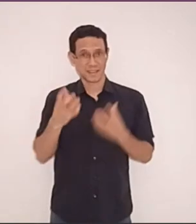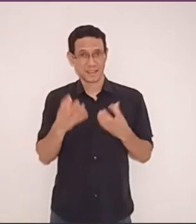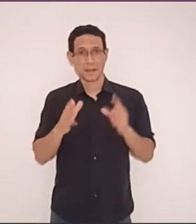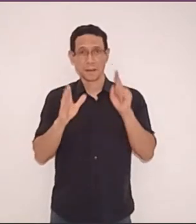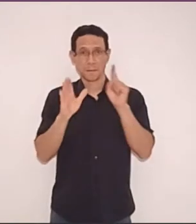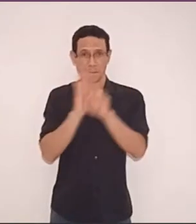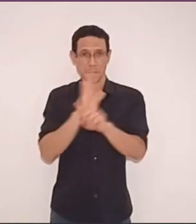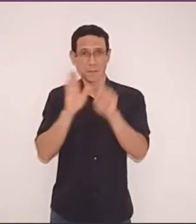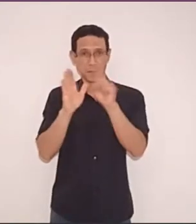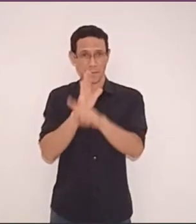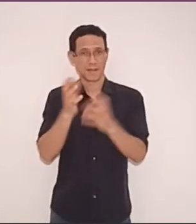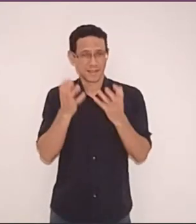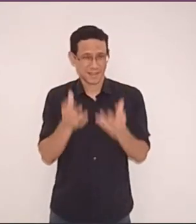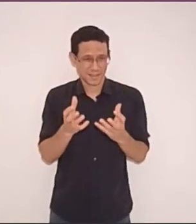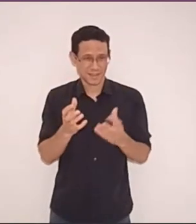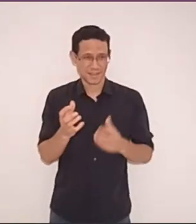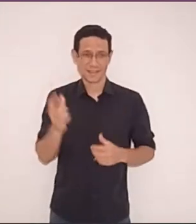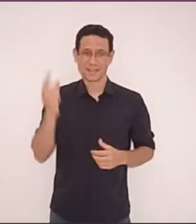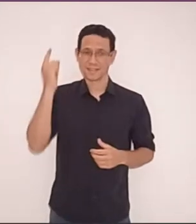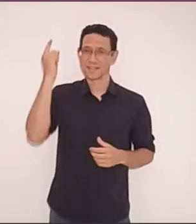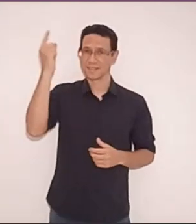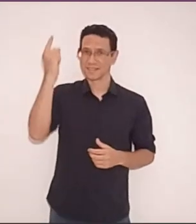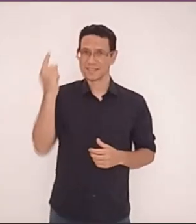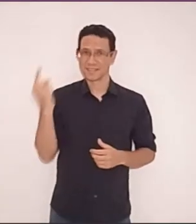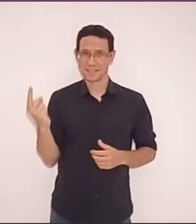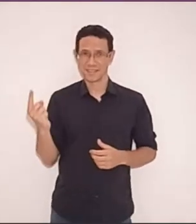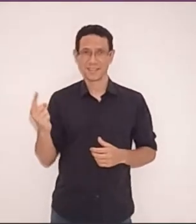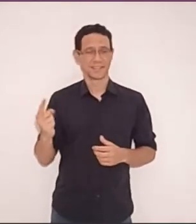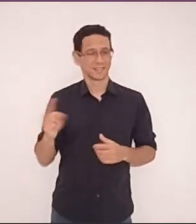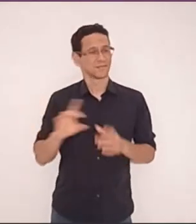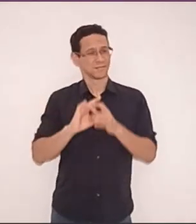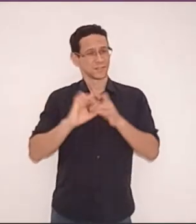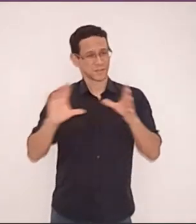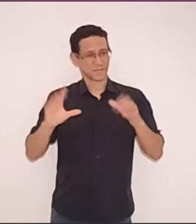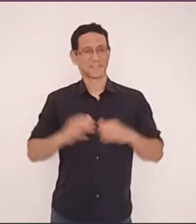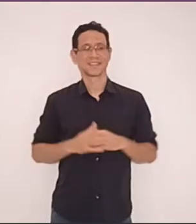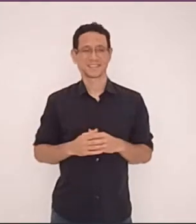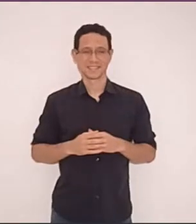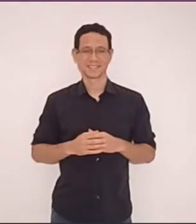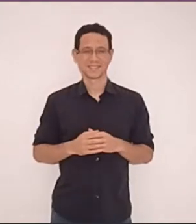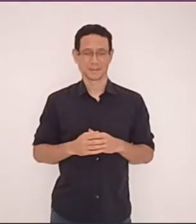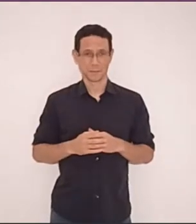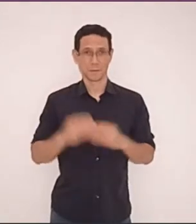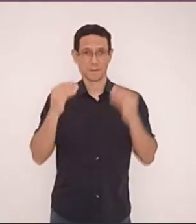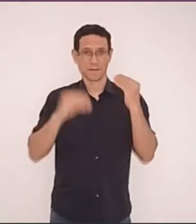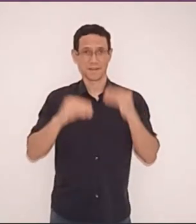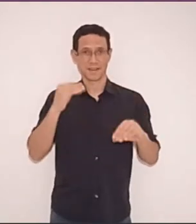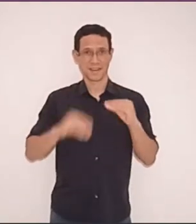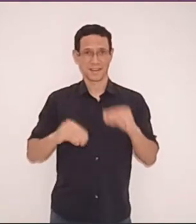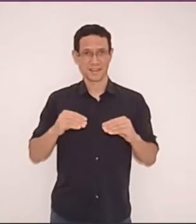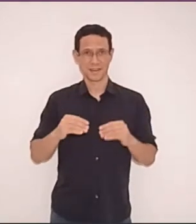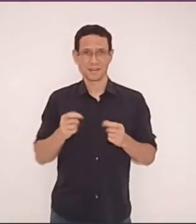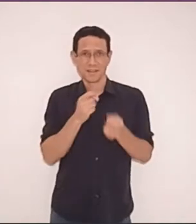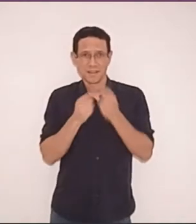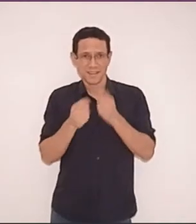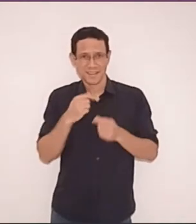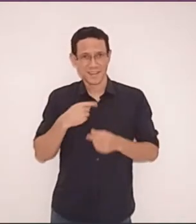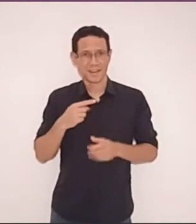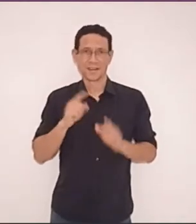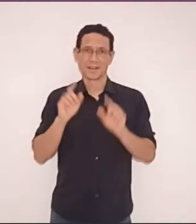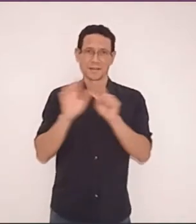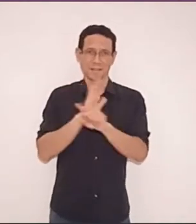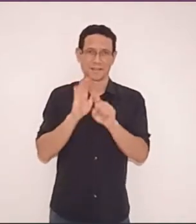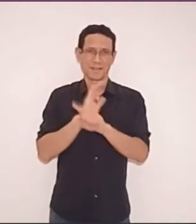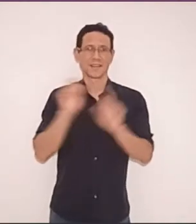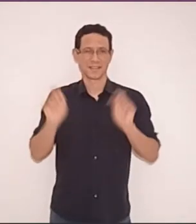específica né pra algo os participantes o restante para algum dos participantes só escrever que a gente faz esse esse